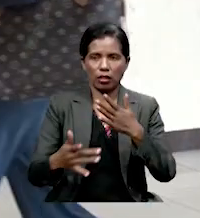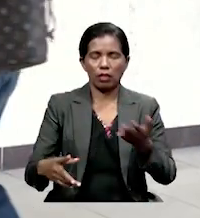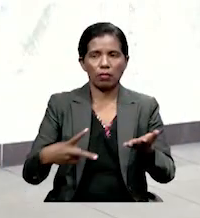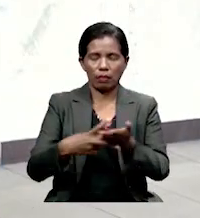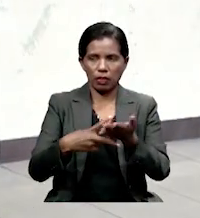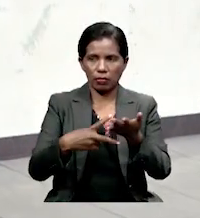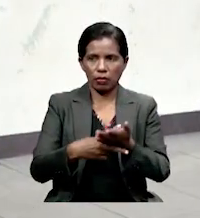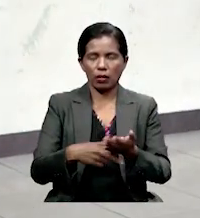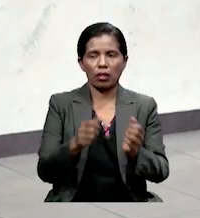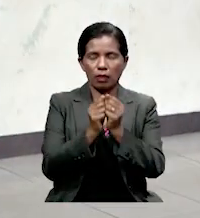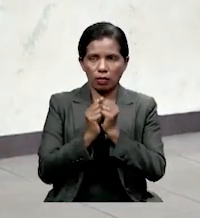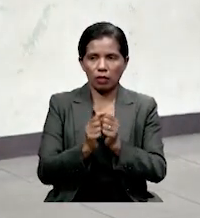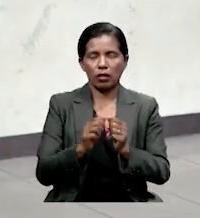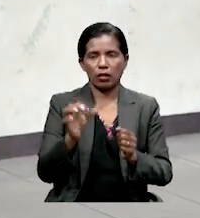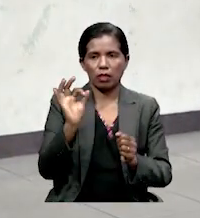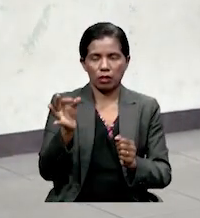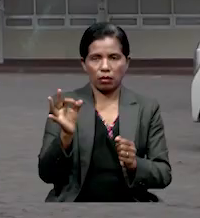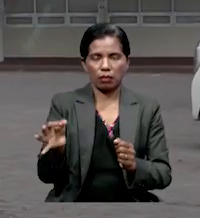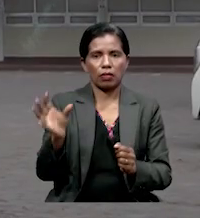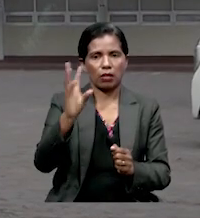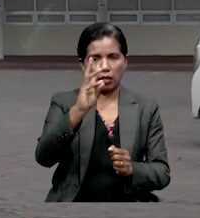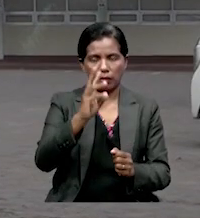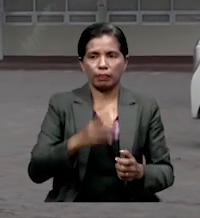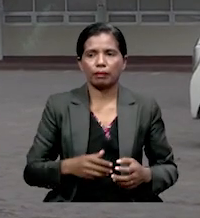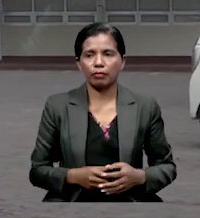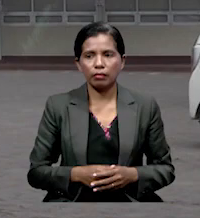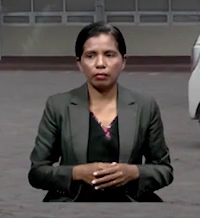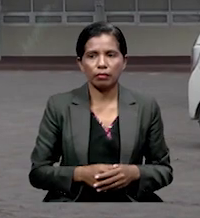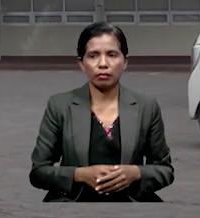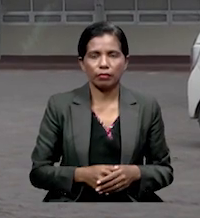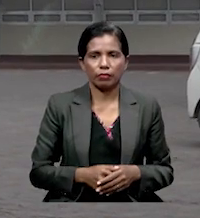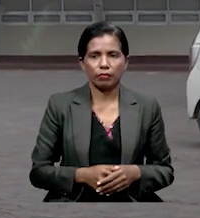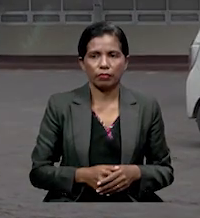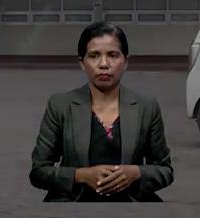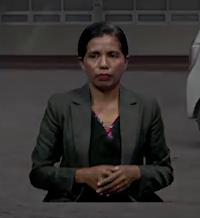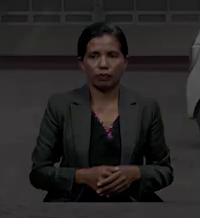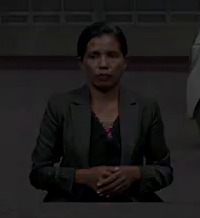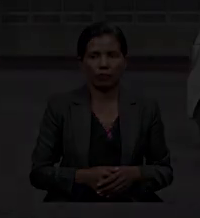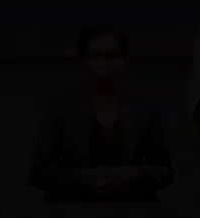pasaporte hamutuk sianulu resignen. Equipo cobertura GMN.